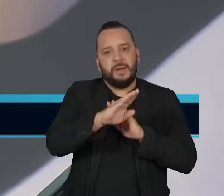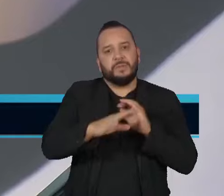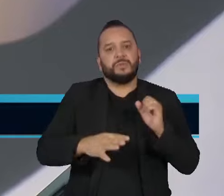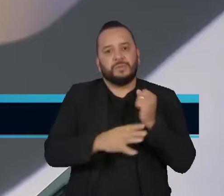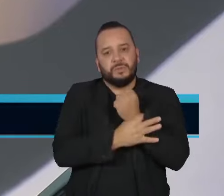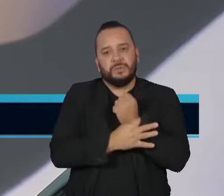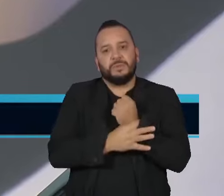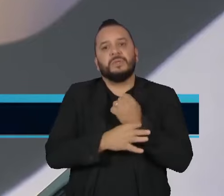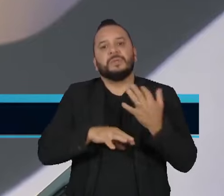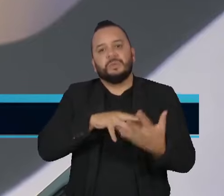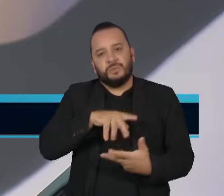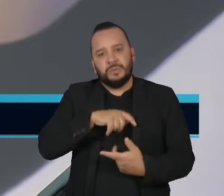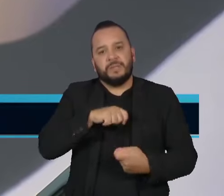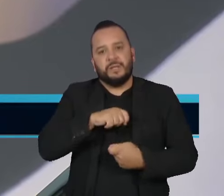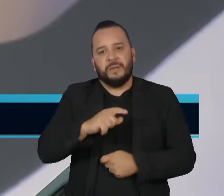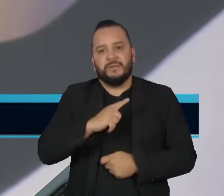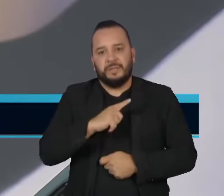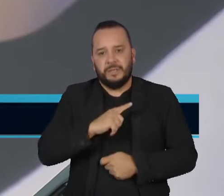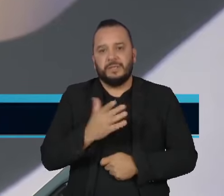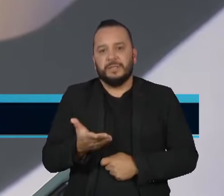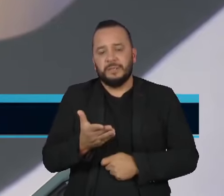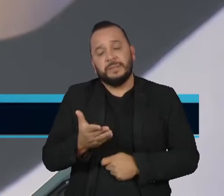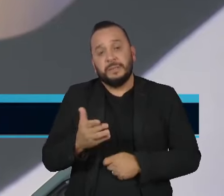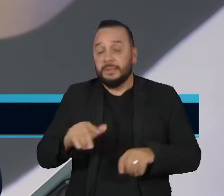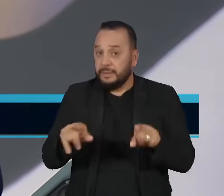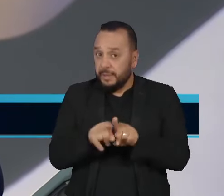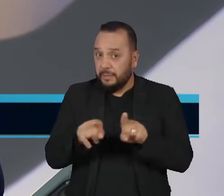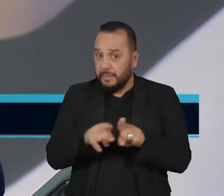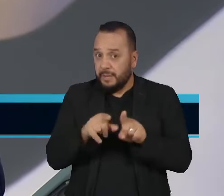do crescimento. Coloca, sem dúvida, essa